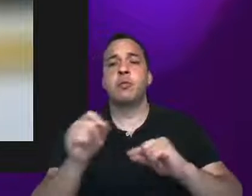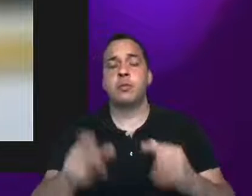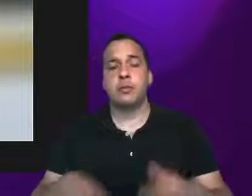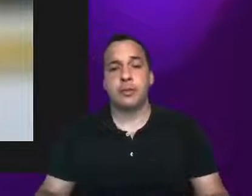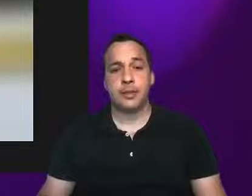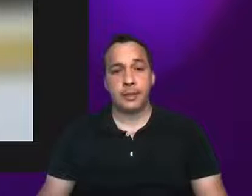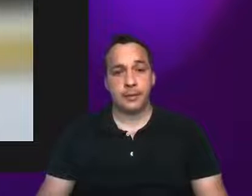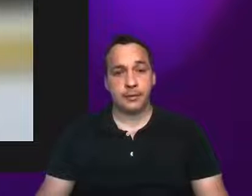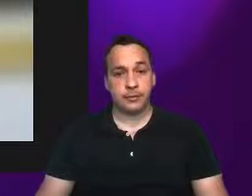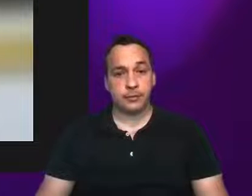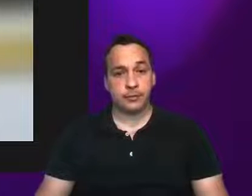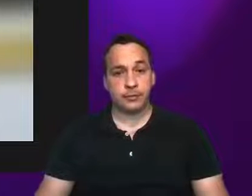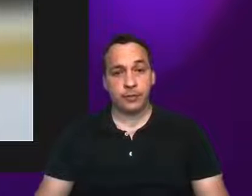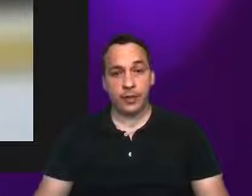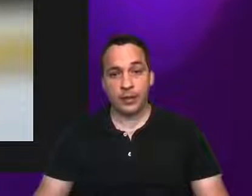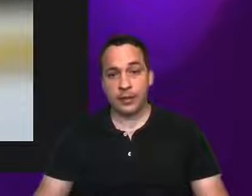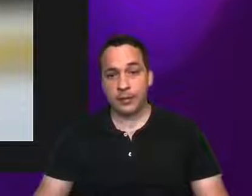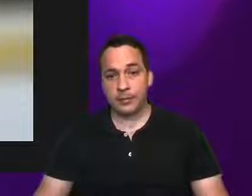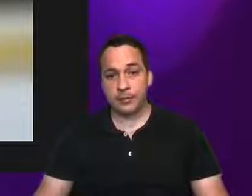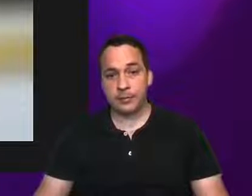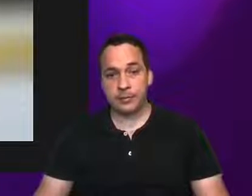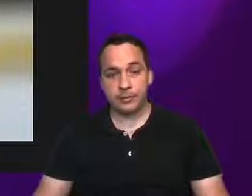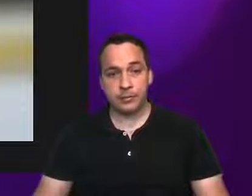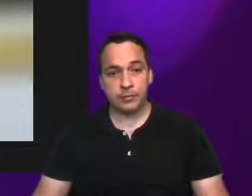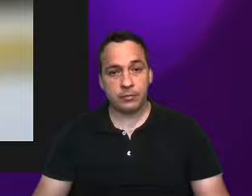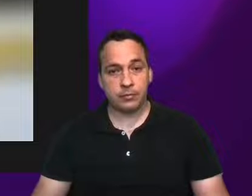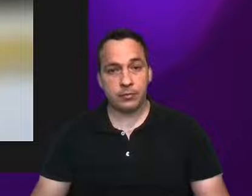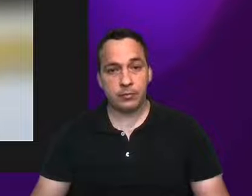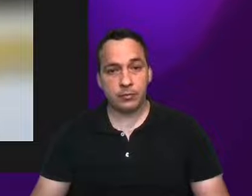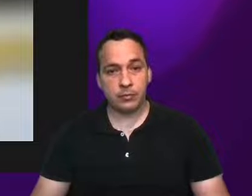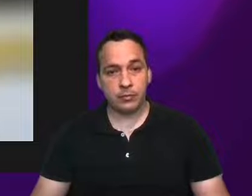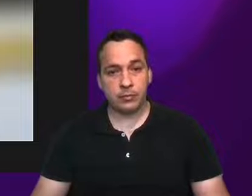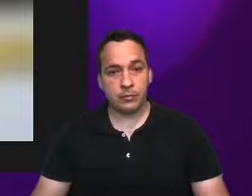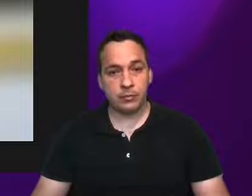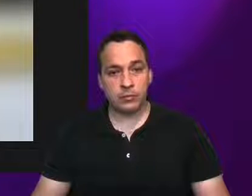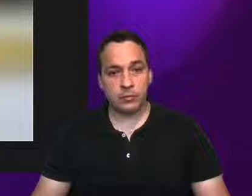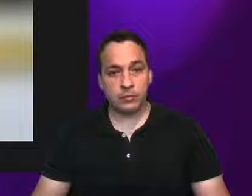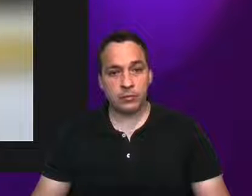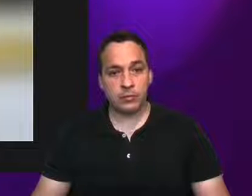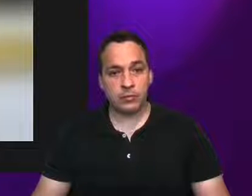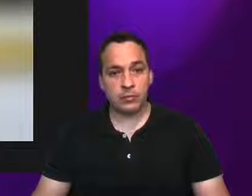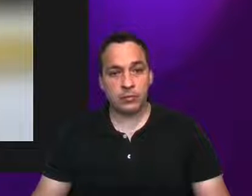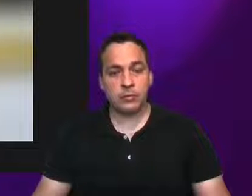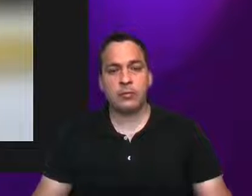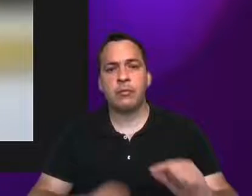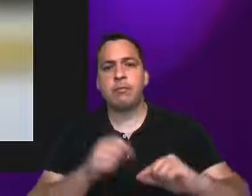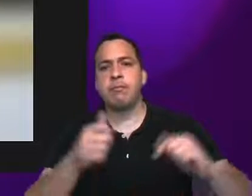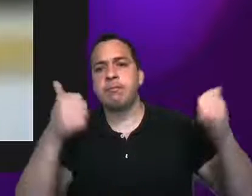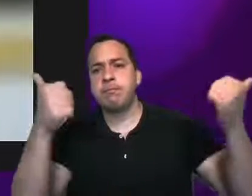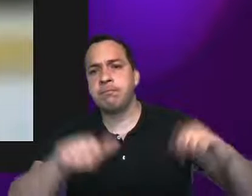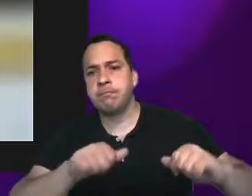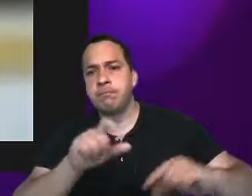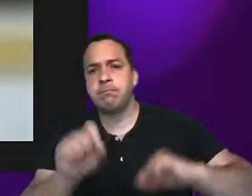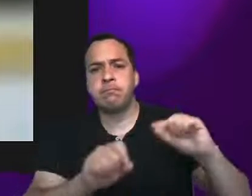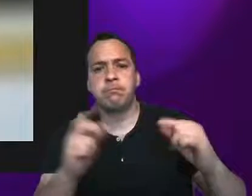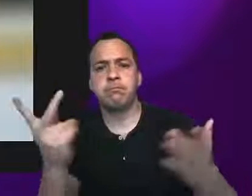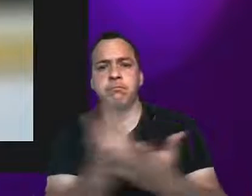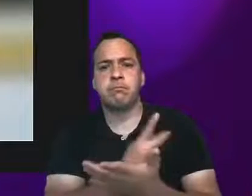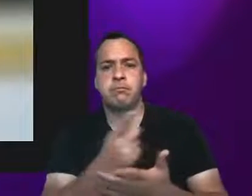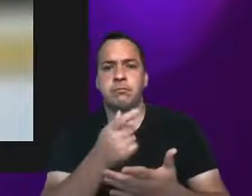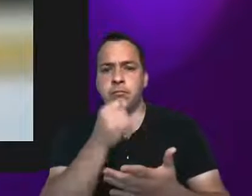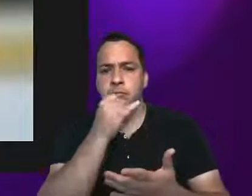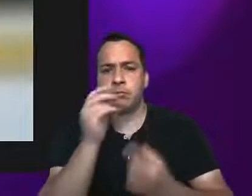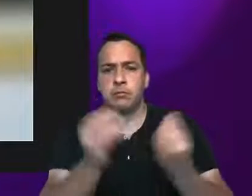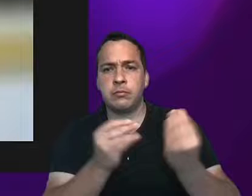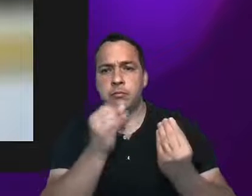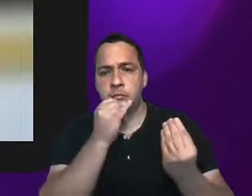E aí você diz piorar no sentido de hipercalemia ou de redução de taxa de filtração? taxa de filtração e